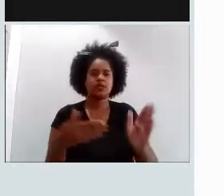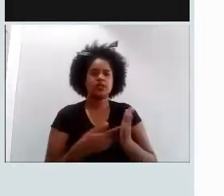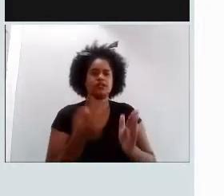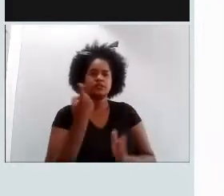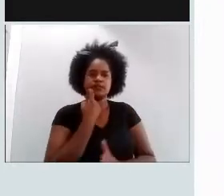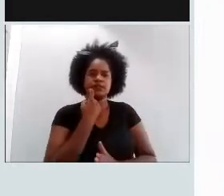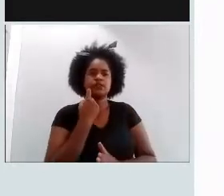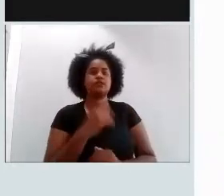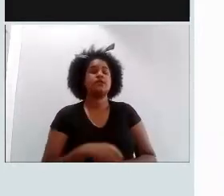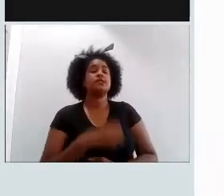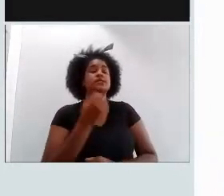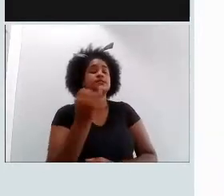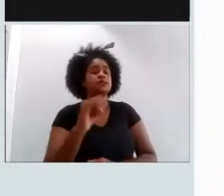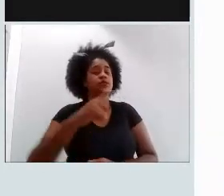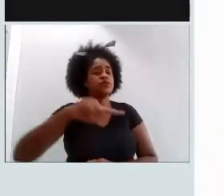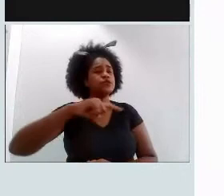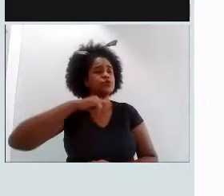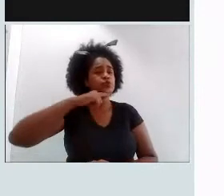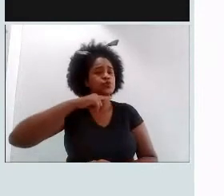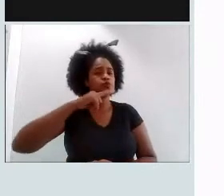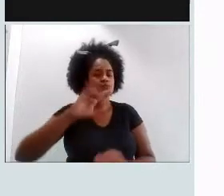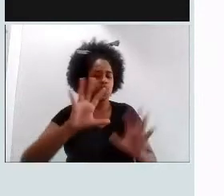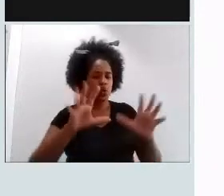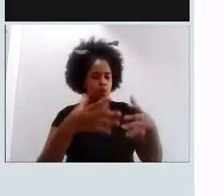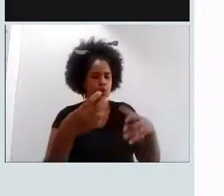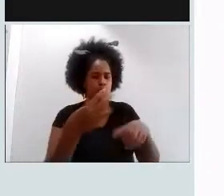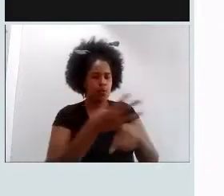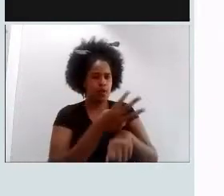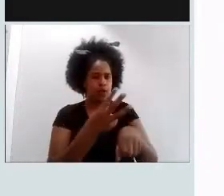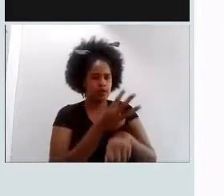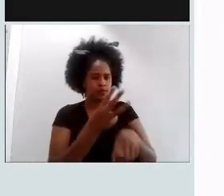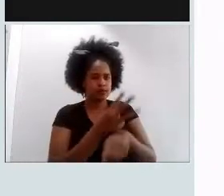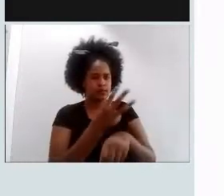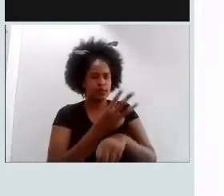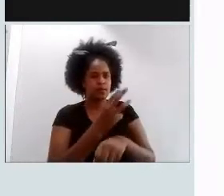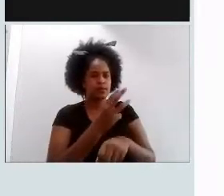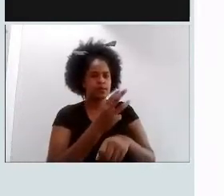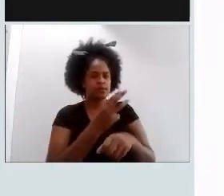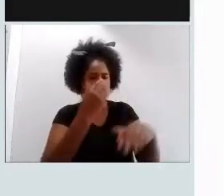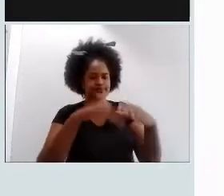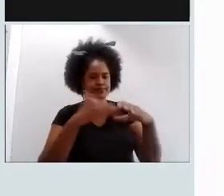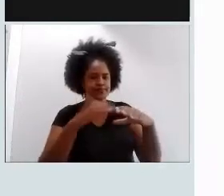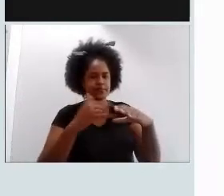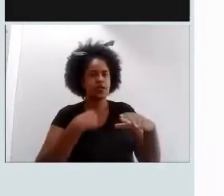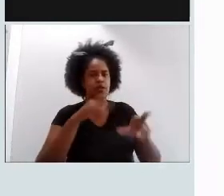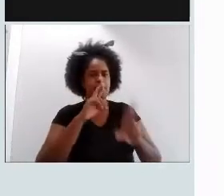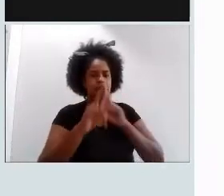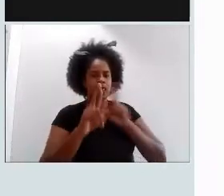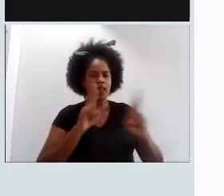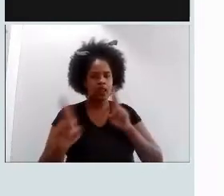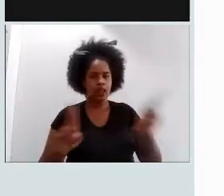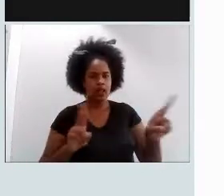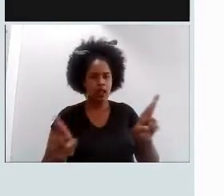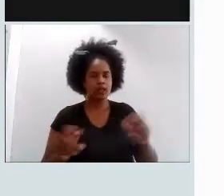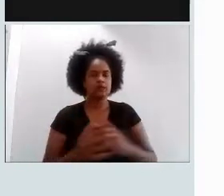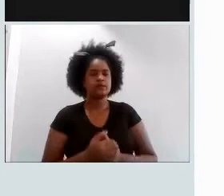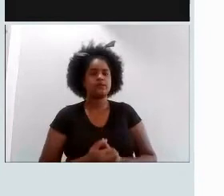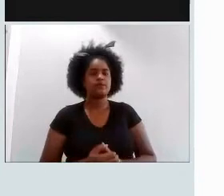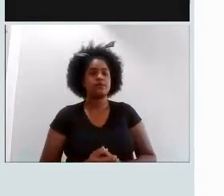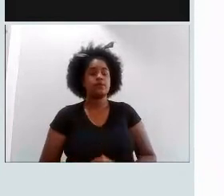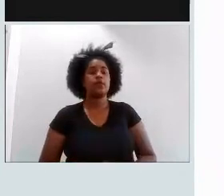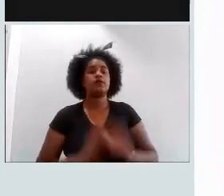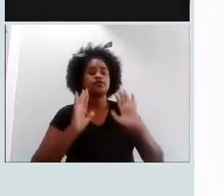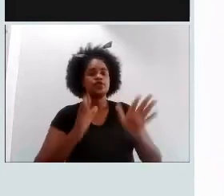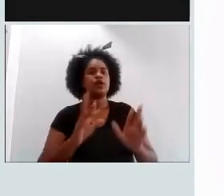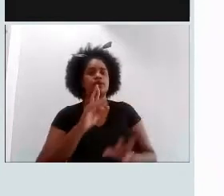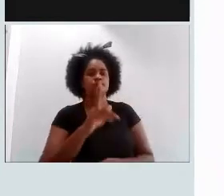suas dúvidas no grupo para eu poder ir ajudando vocês, tá bom? Ela já está respondida, mas eu vou passar a primeira atividade